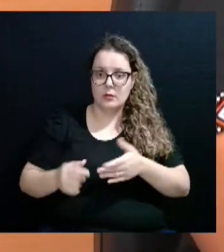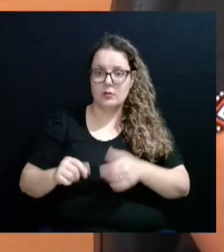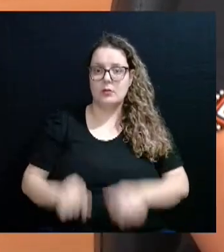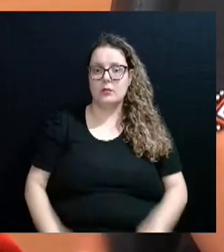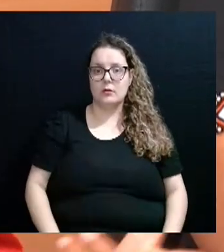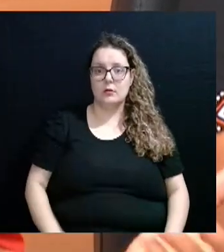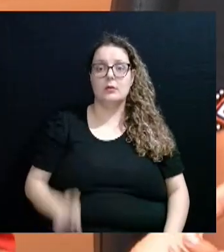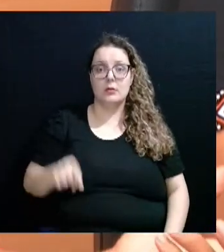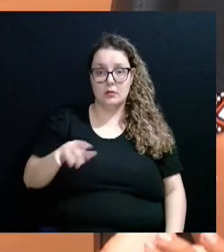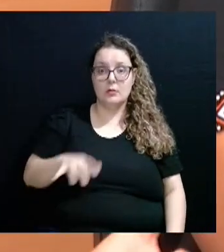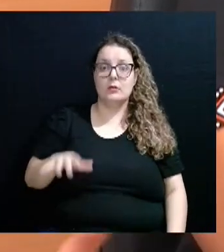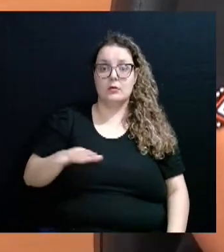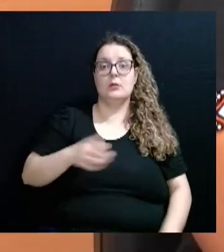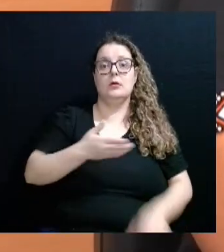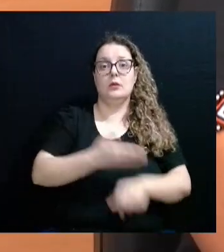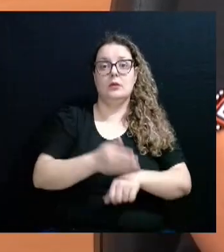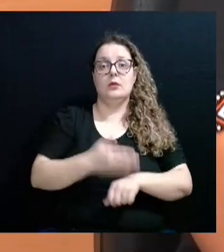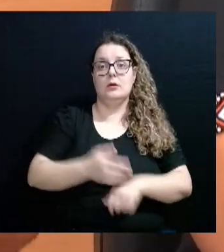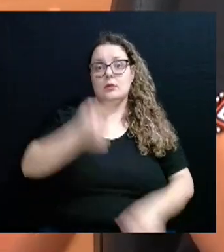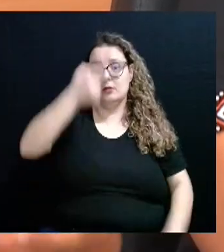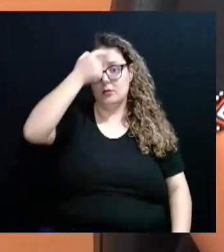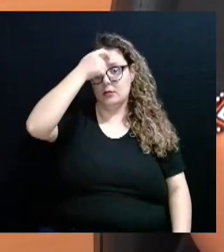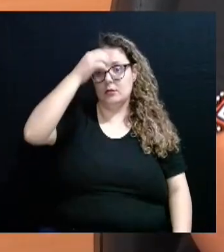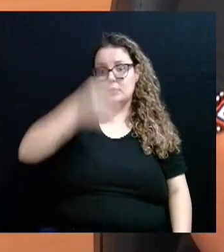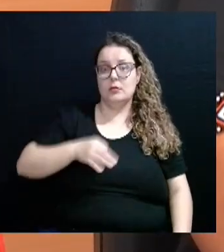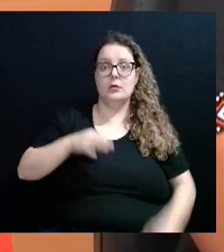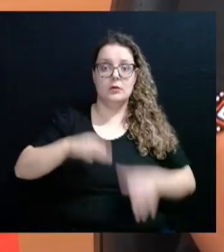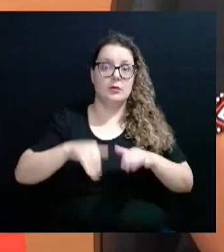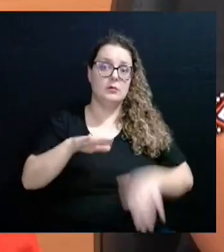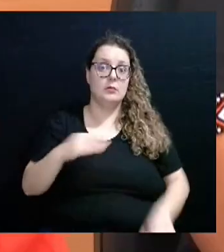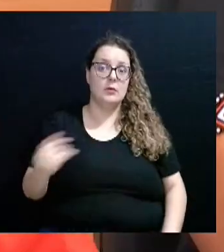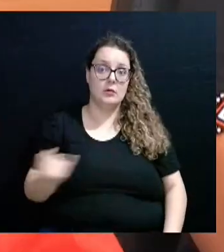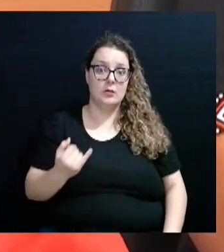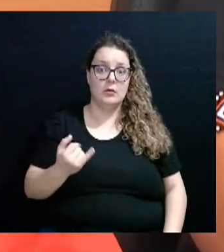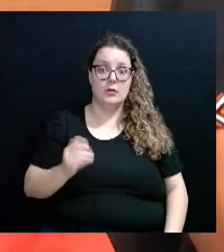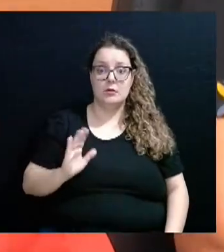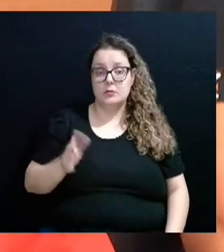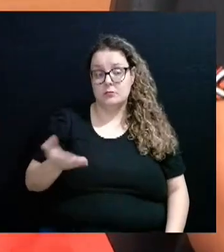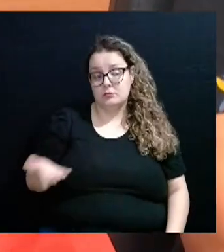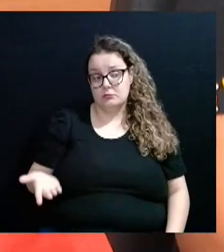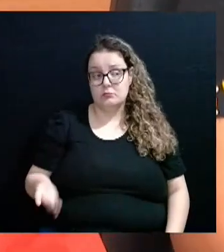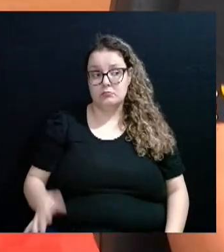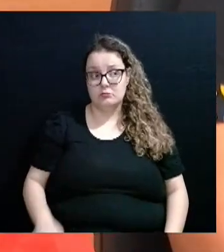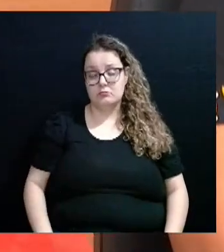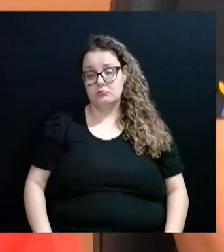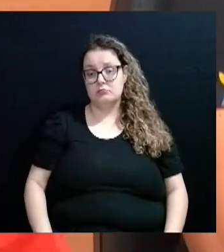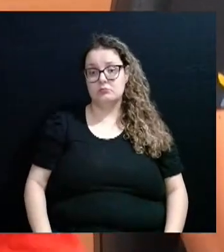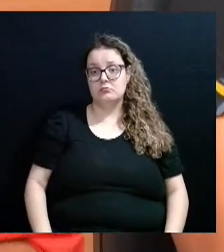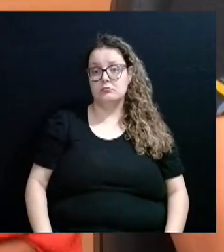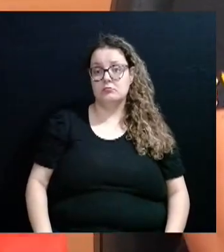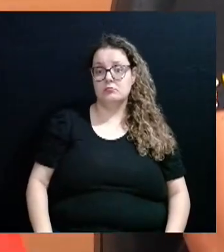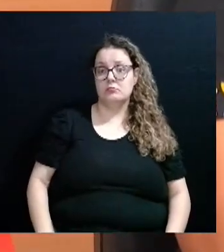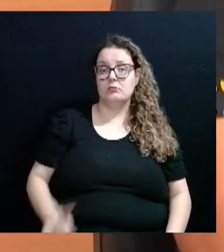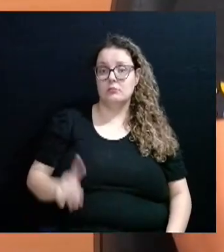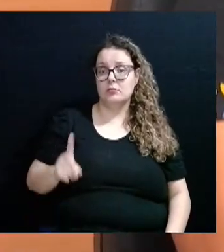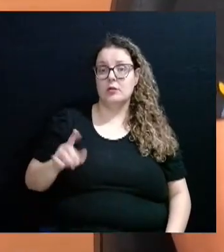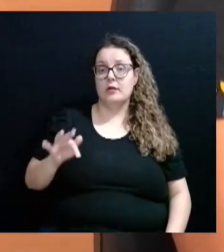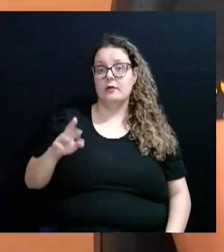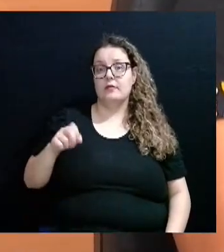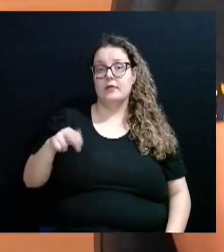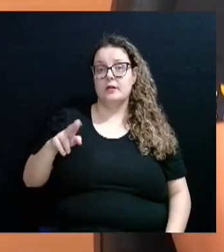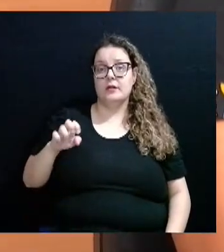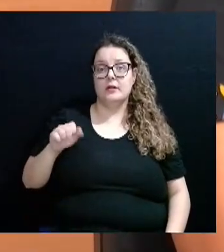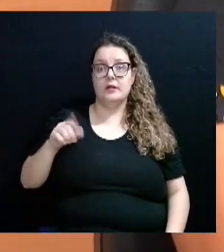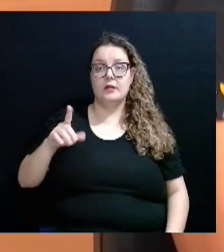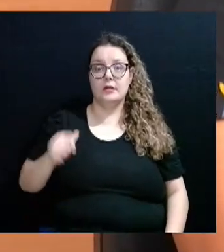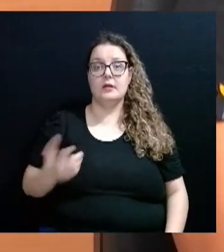da cidadania, talvez até a mais importante, já que não é franqueada a entrada no centro da cidade de Curitiba, o